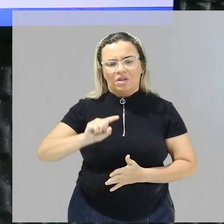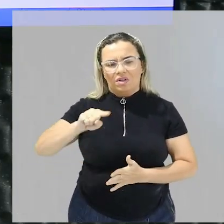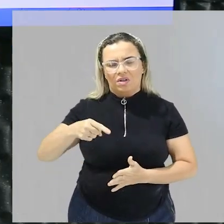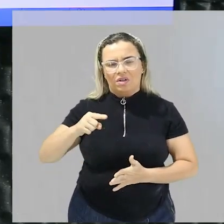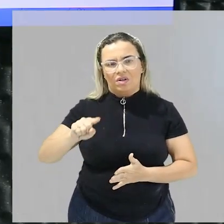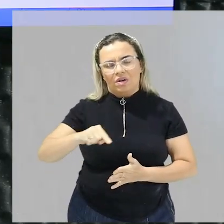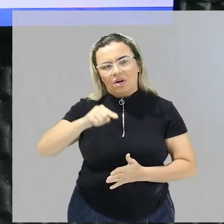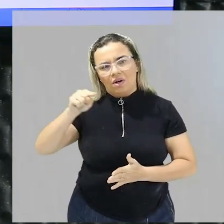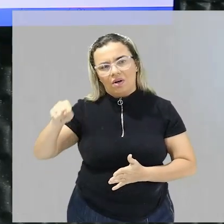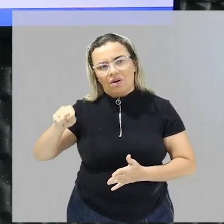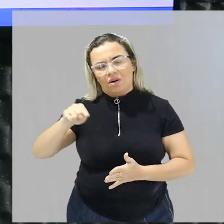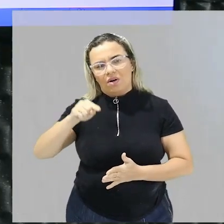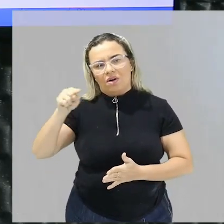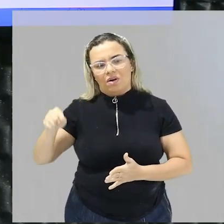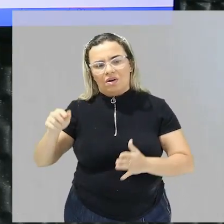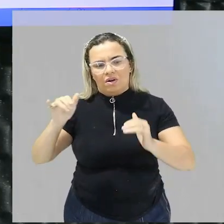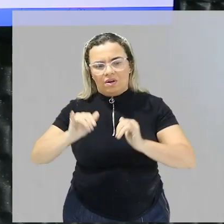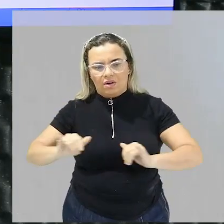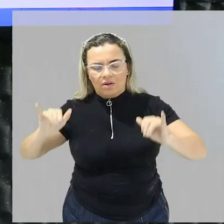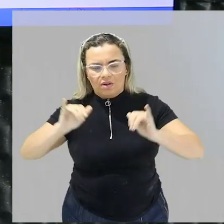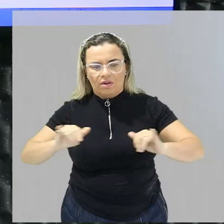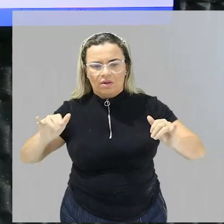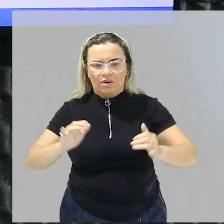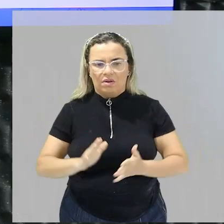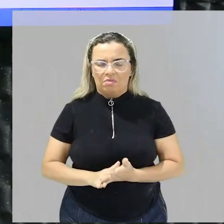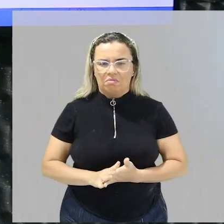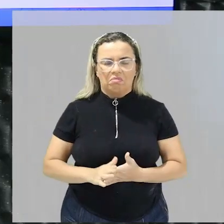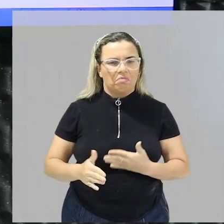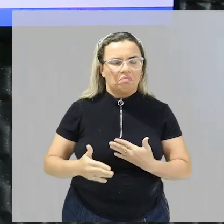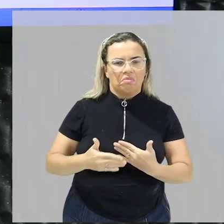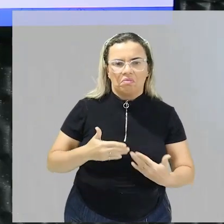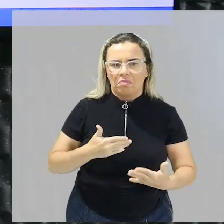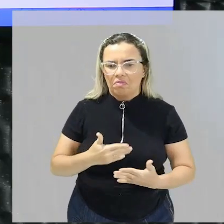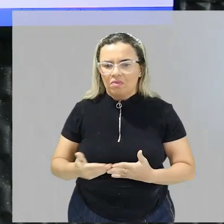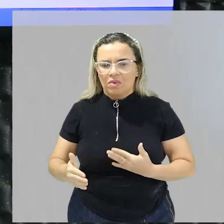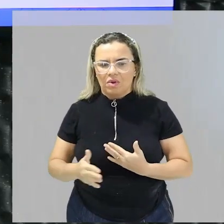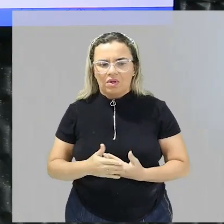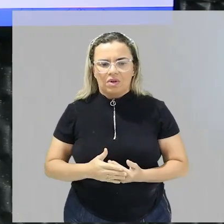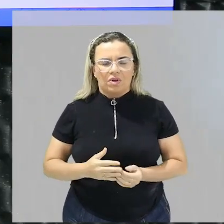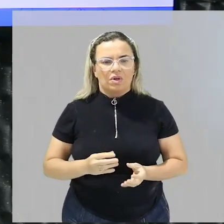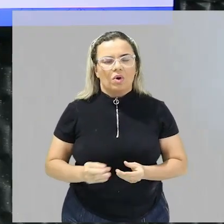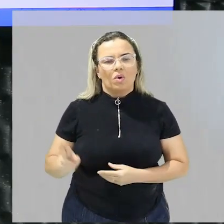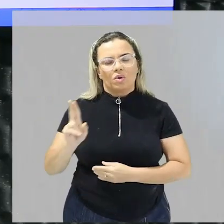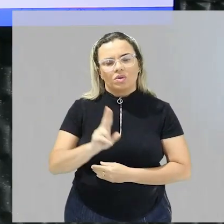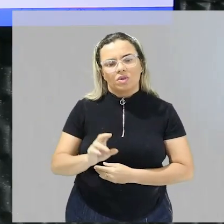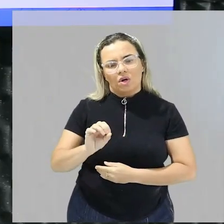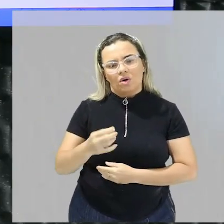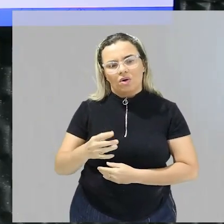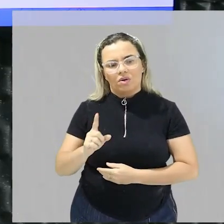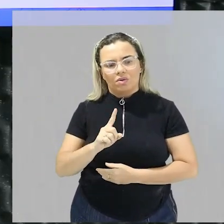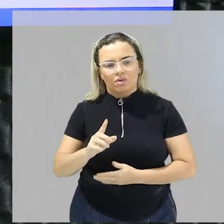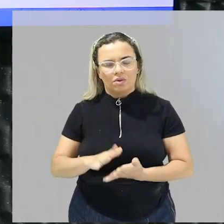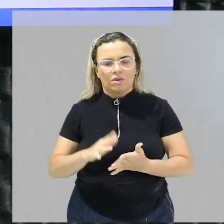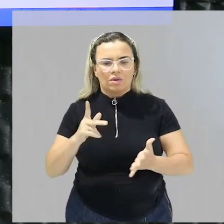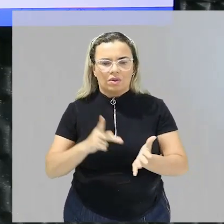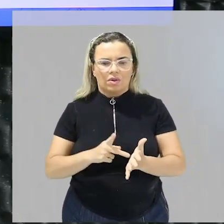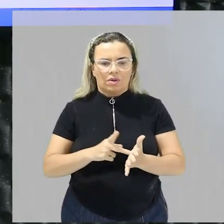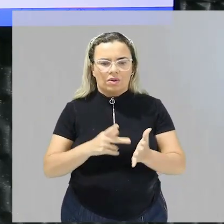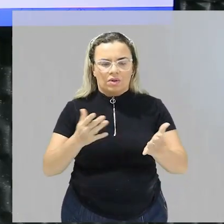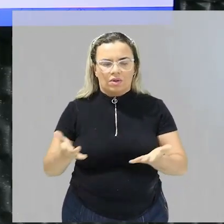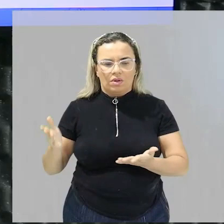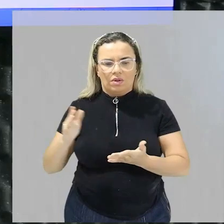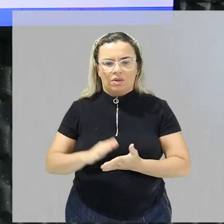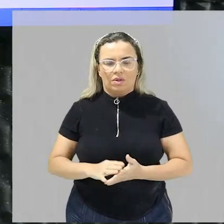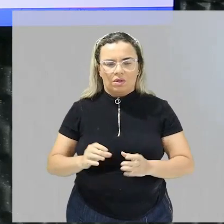é só informação zero, tanto faz você colocar como não colocar, não é verdade? Aqui, ó, o 27, eu